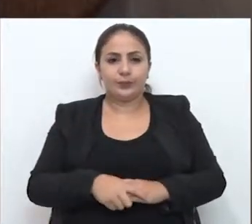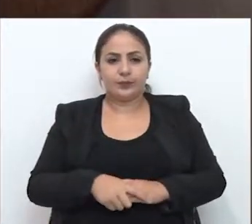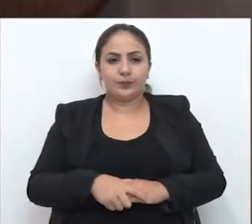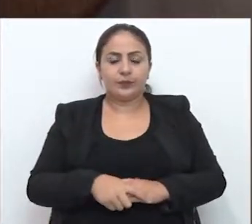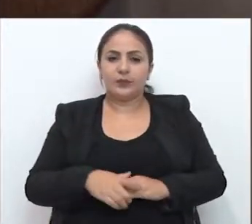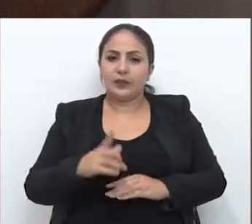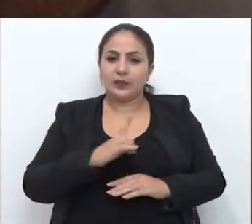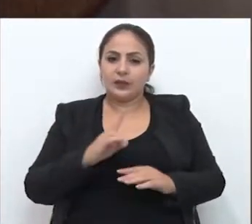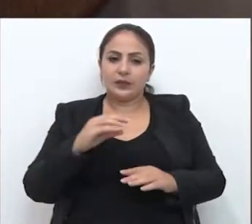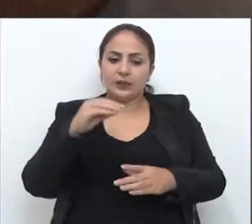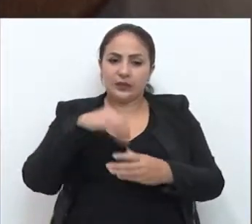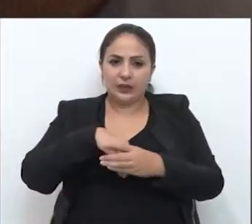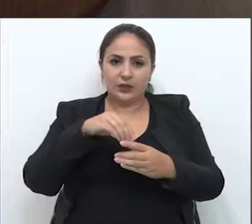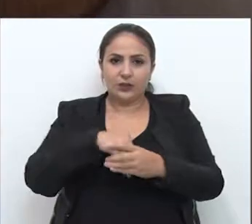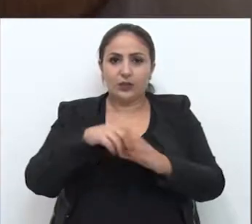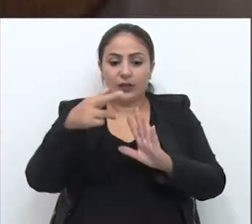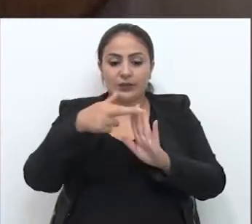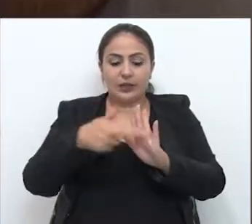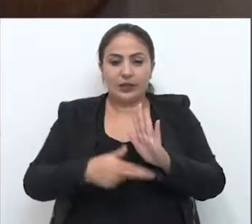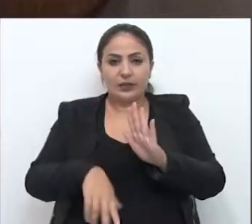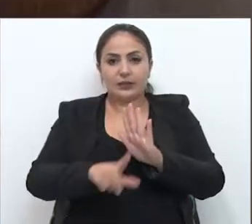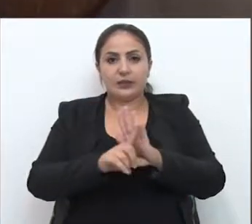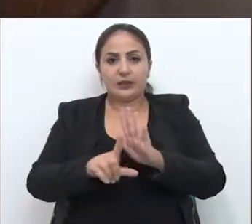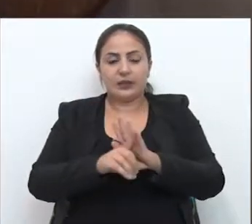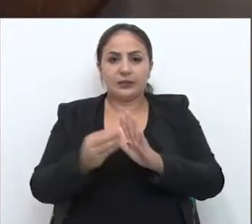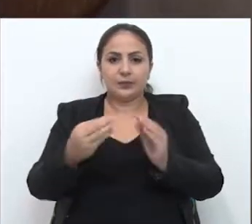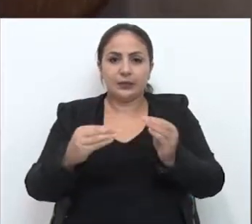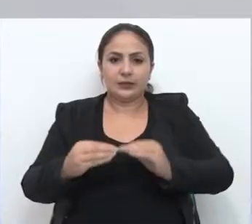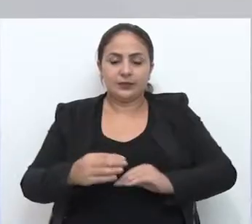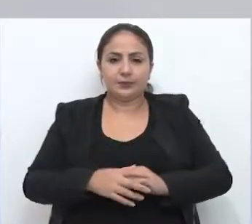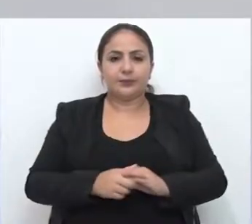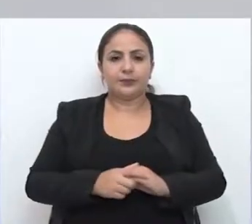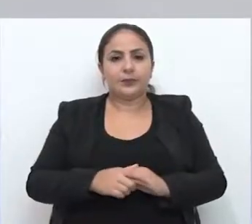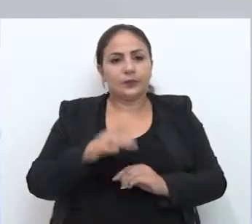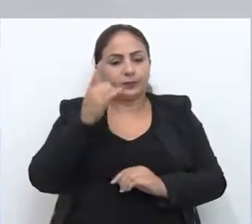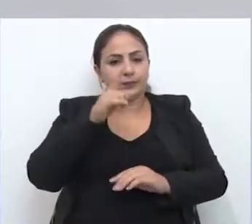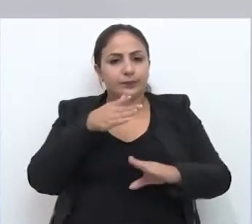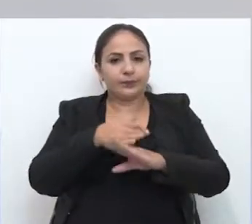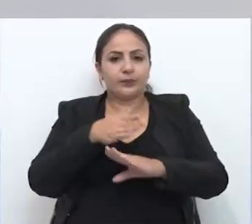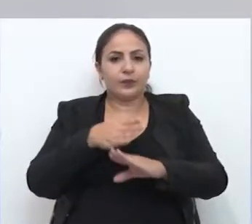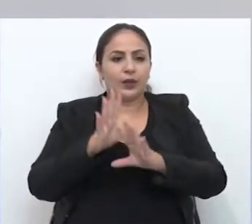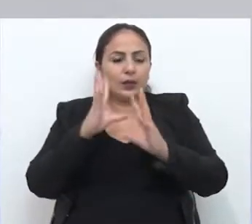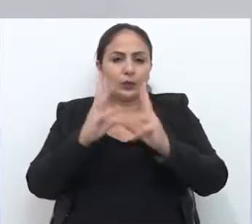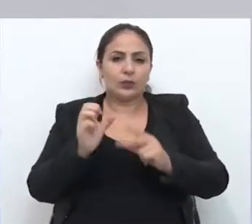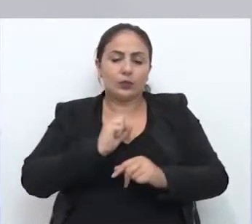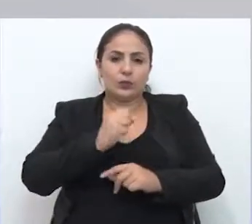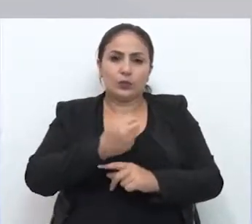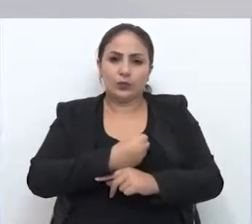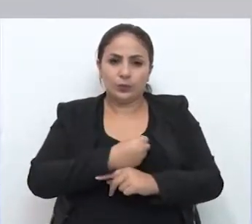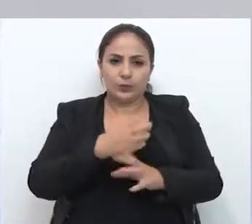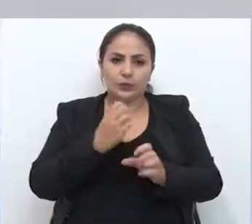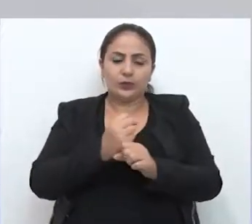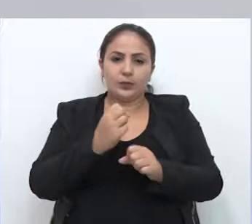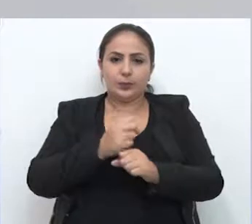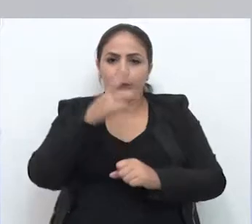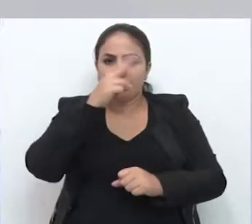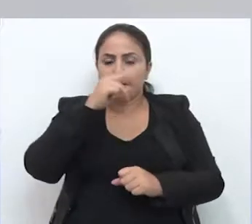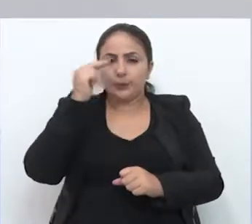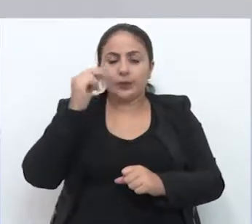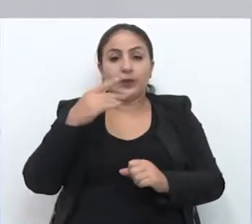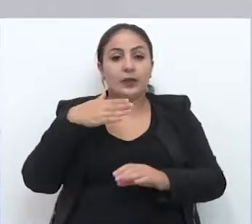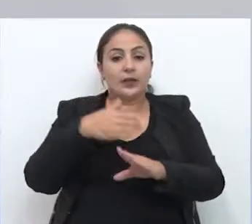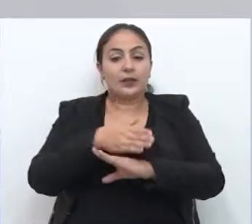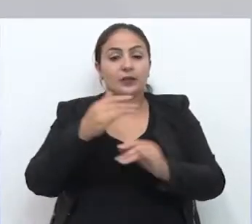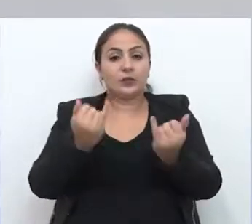Então estamos dentro dos parâmetros legais aí de aplicação. Para ter acesso a todos os números do orçamento